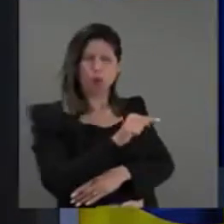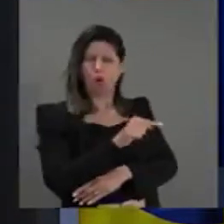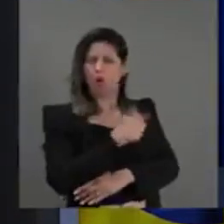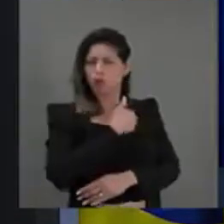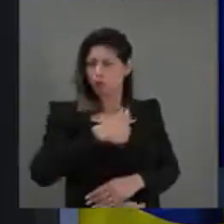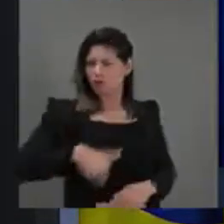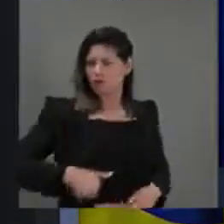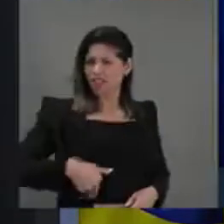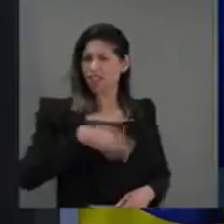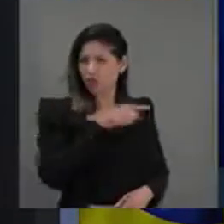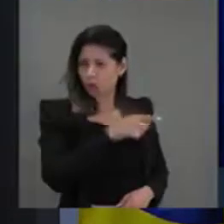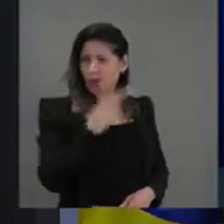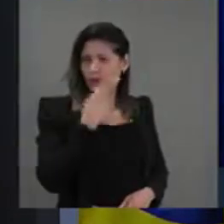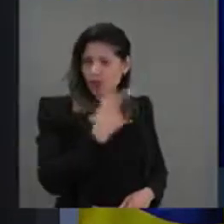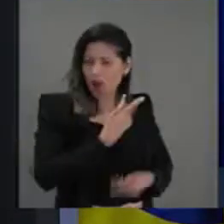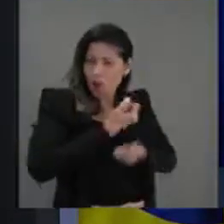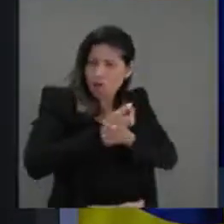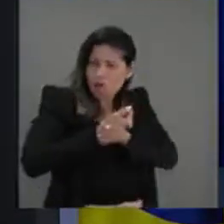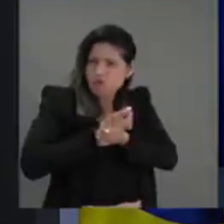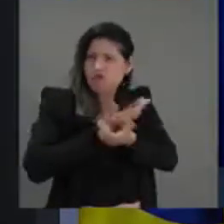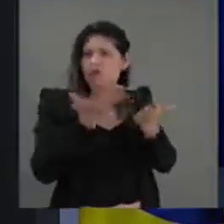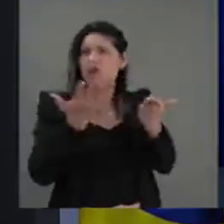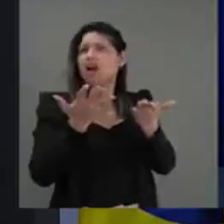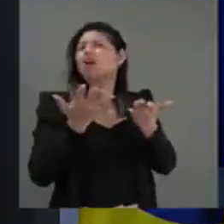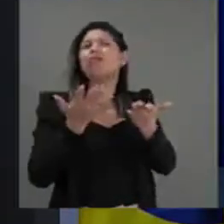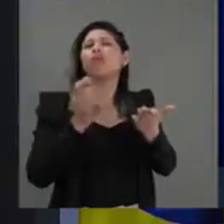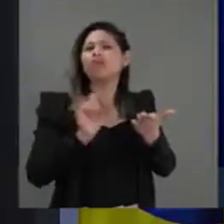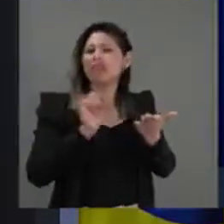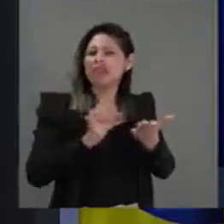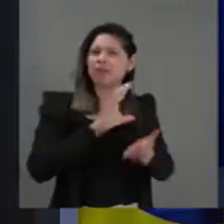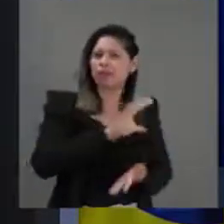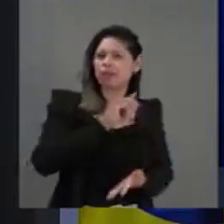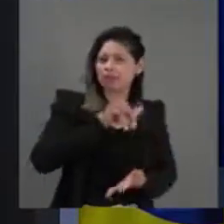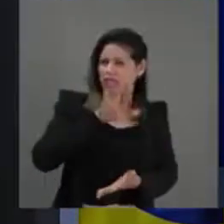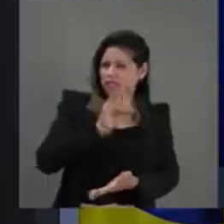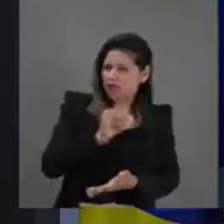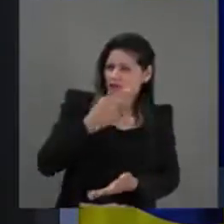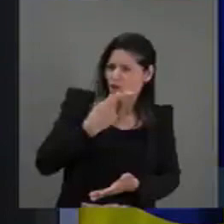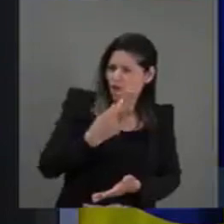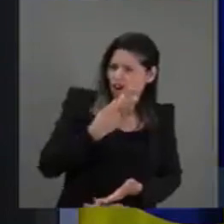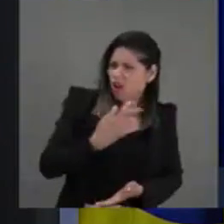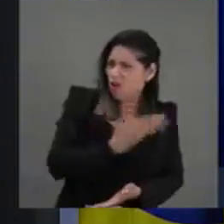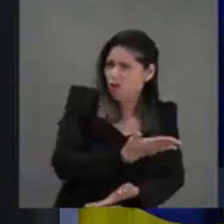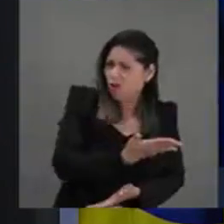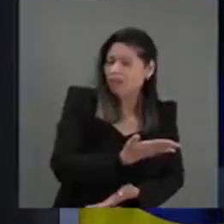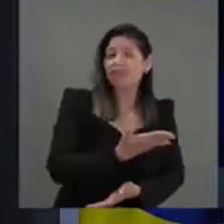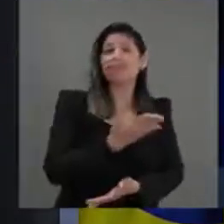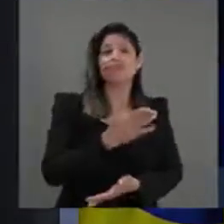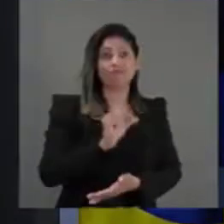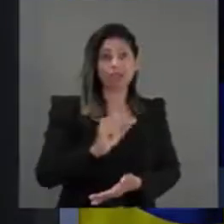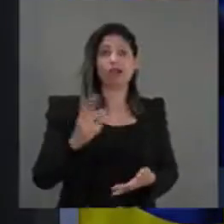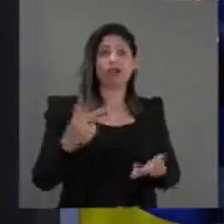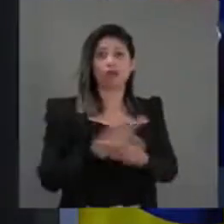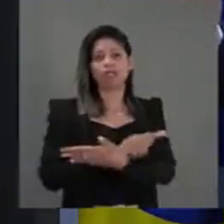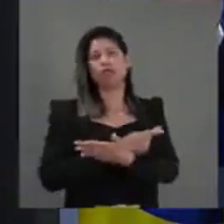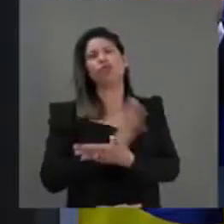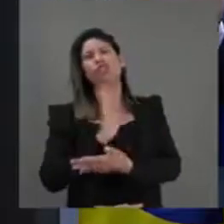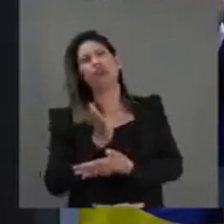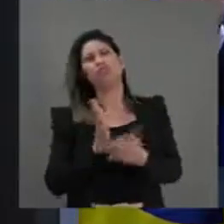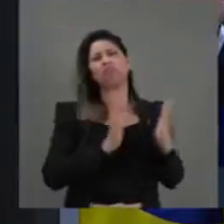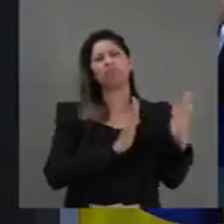ex-governador, ex-prefeito, presidenciável, Ciro Gomes deu, por estar até pouco